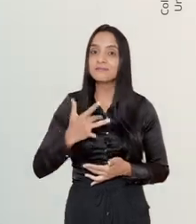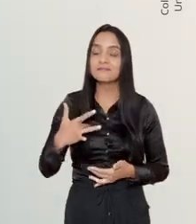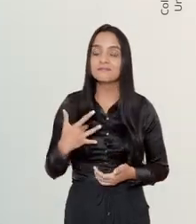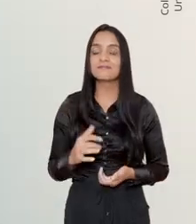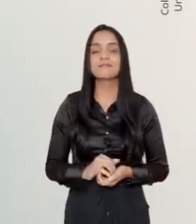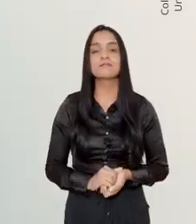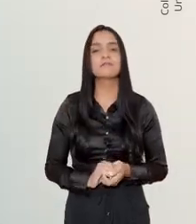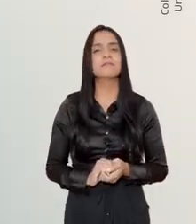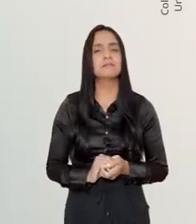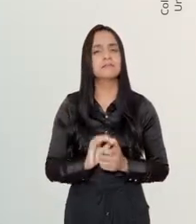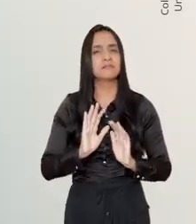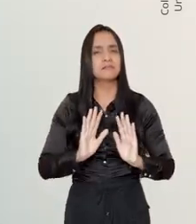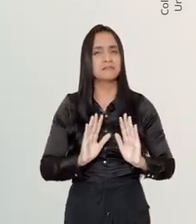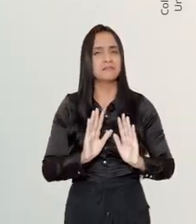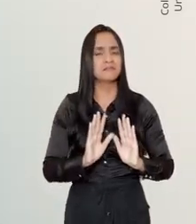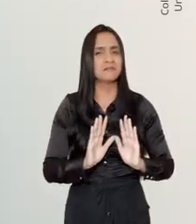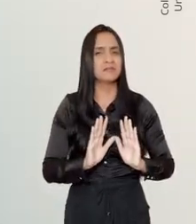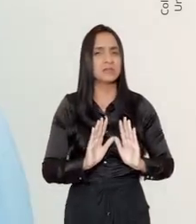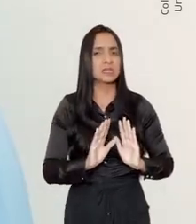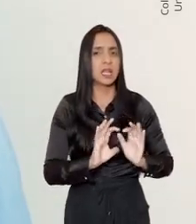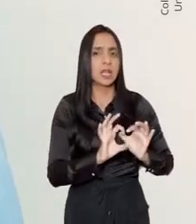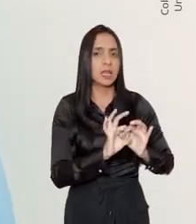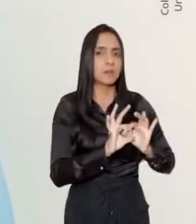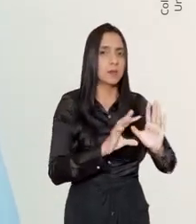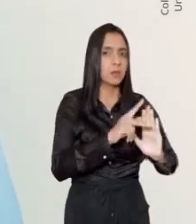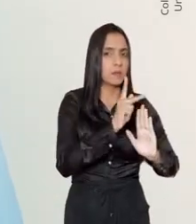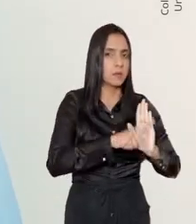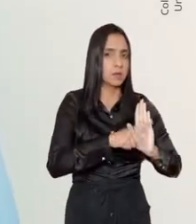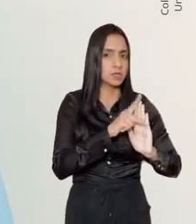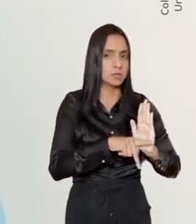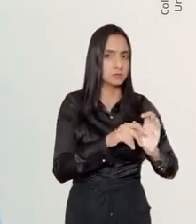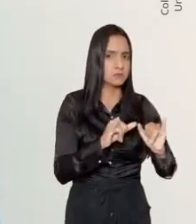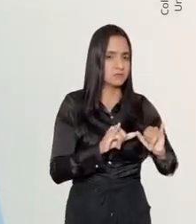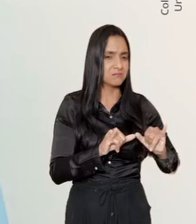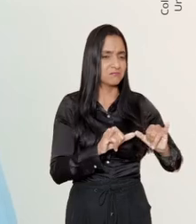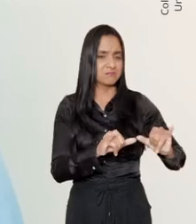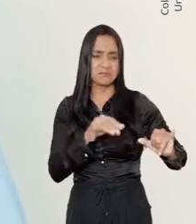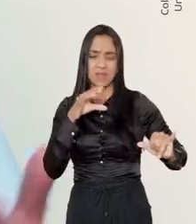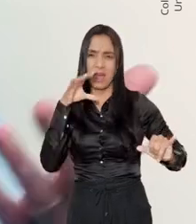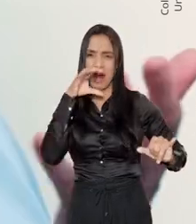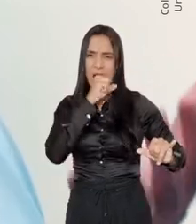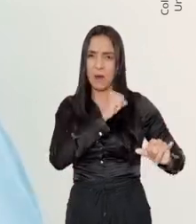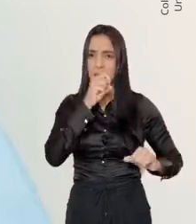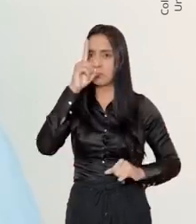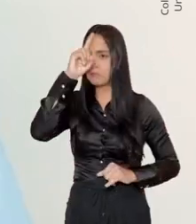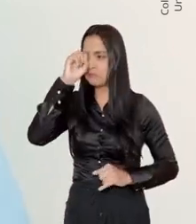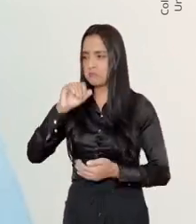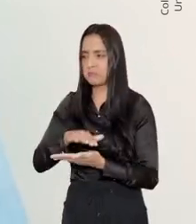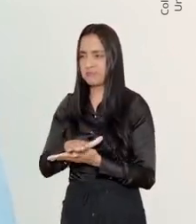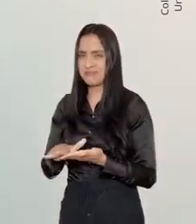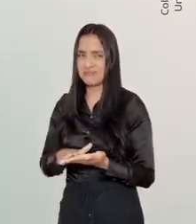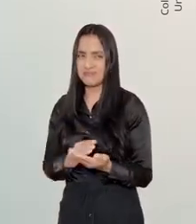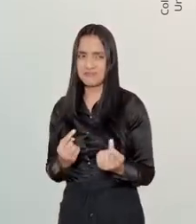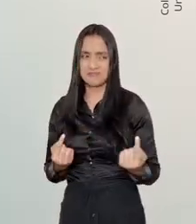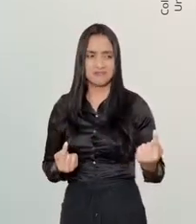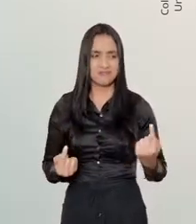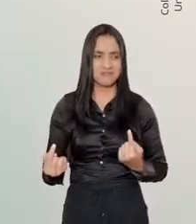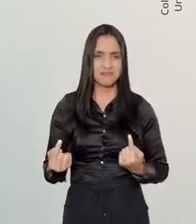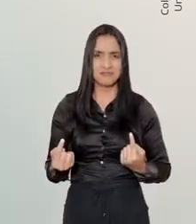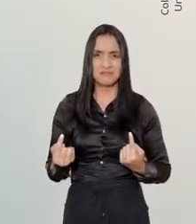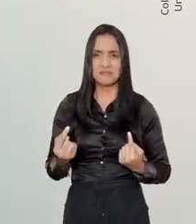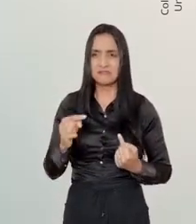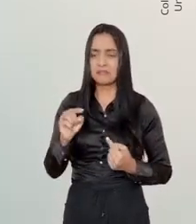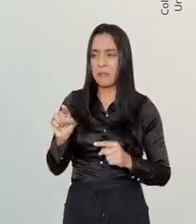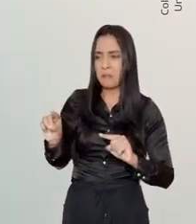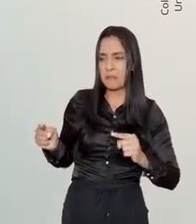região. Mas olhe que interessante. Eles liberaram um projeto do supermercado de uma forma muito rápida. Não sei se